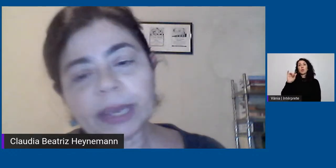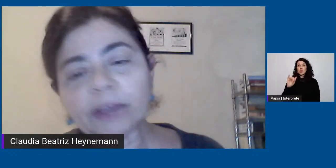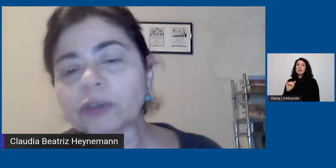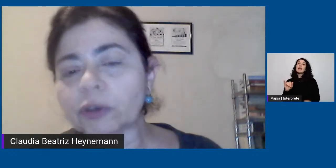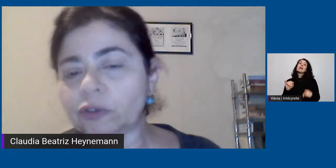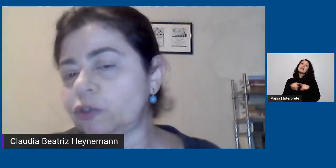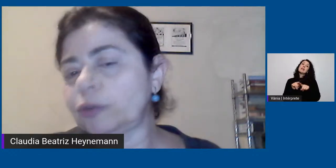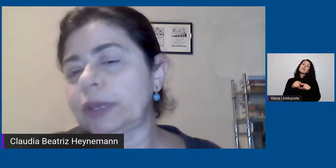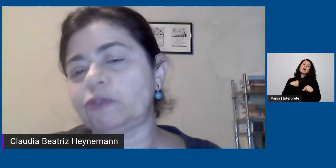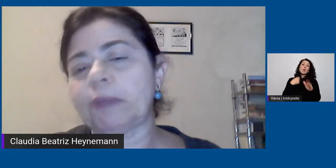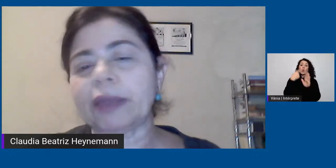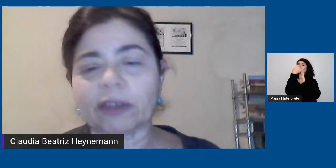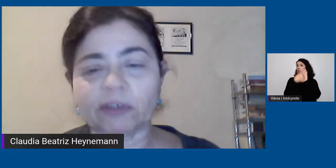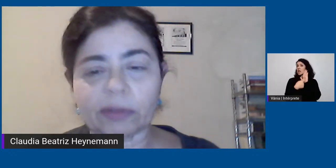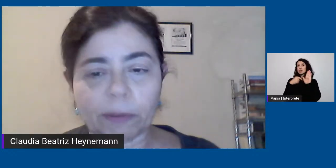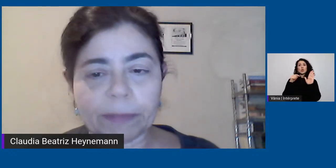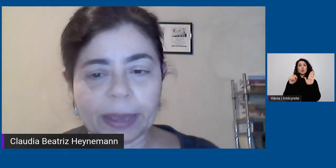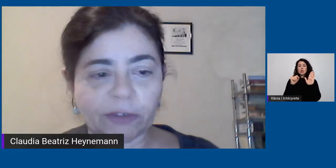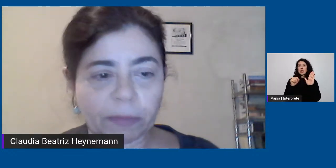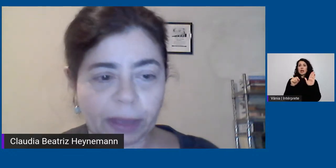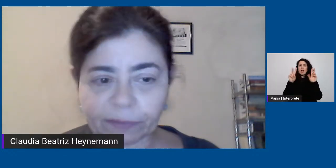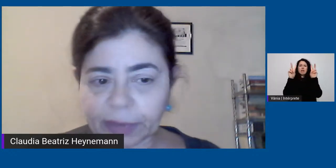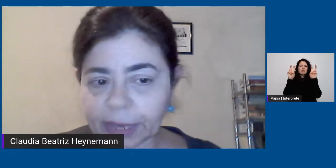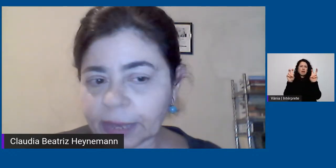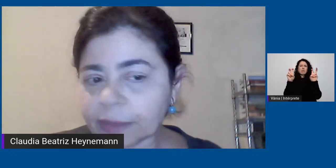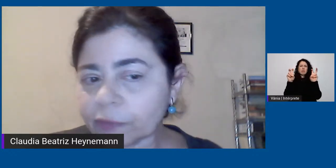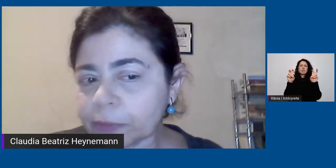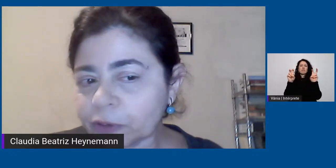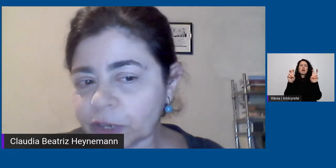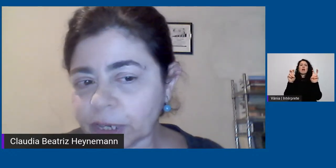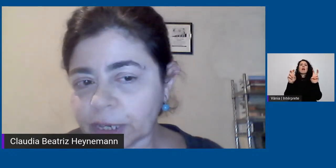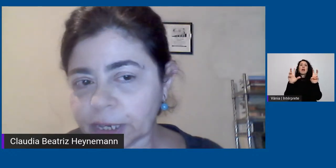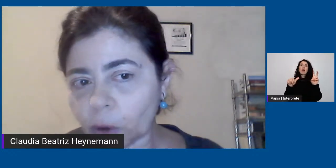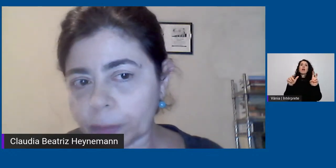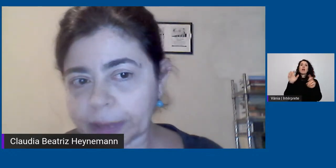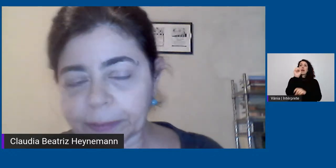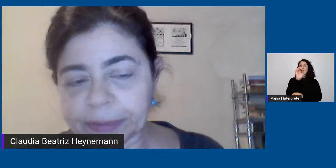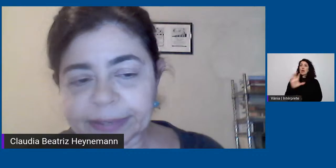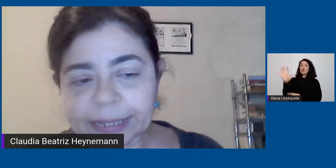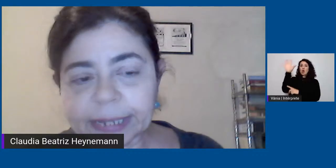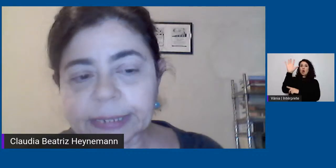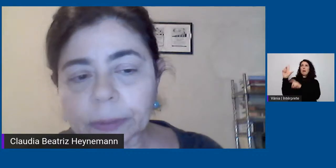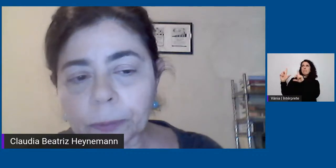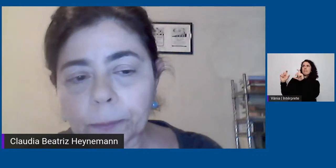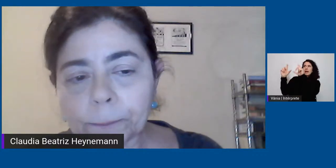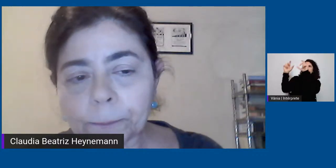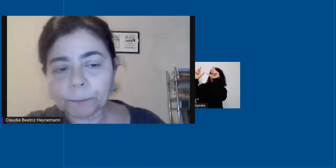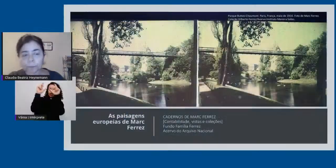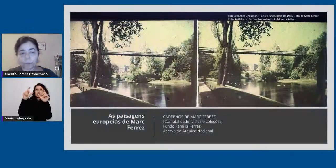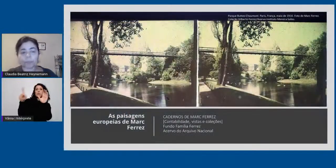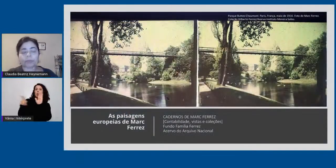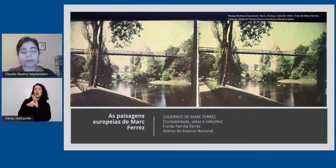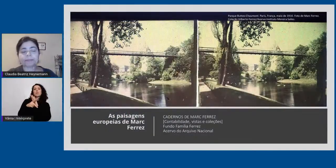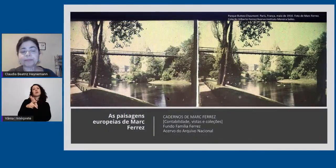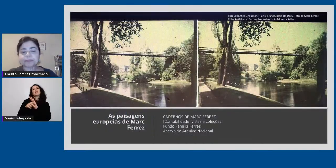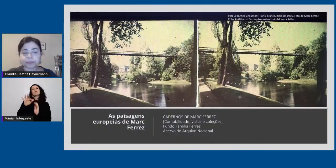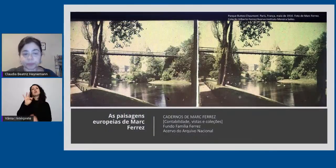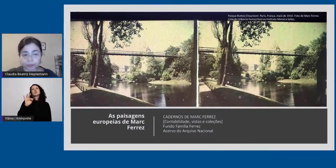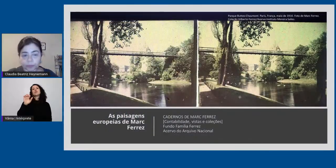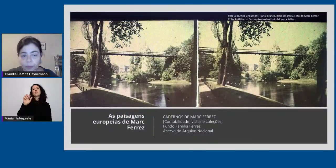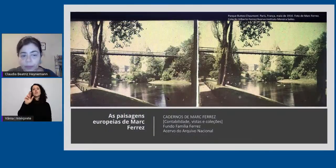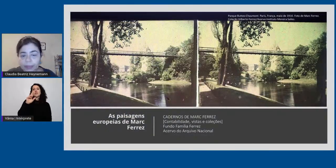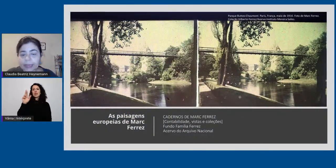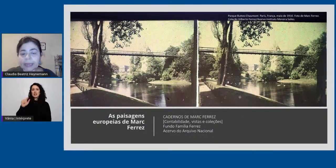meu texto, que eu intitulei As Paisagens Europeias, de Marc Ferréz, e vou pedir que comece a apresentação.